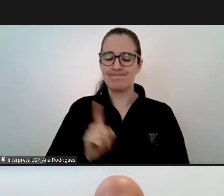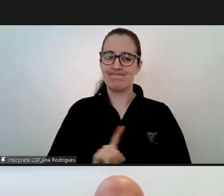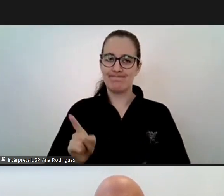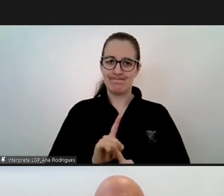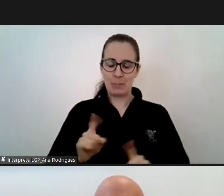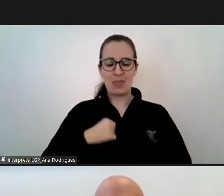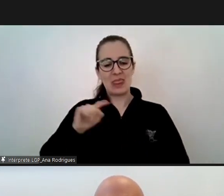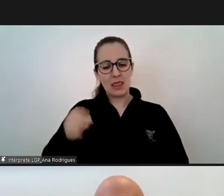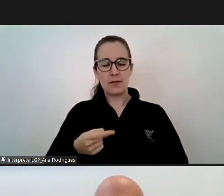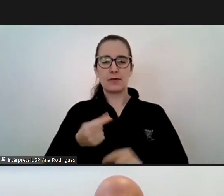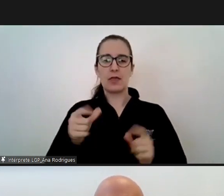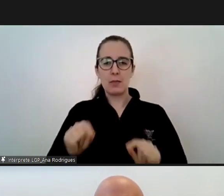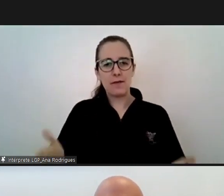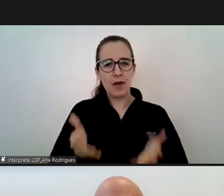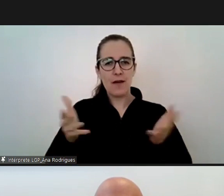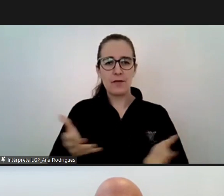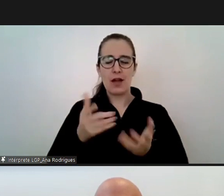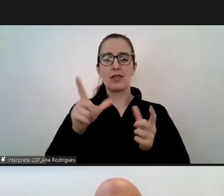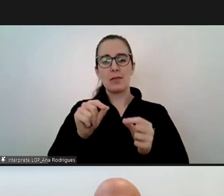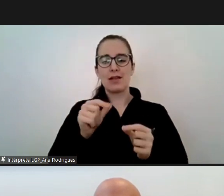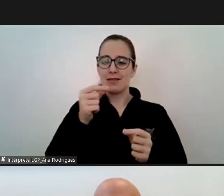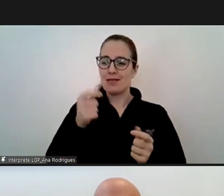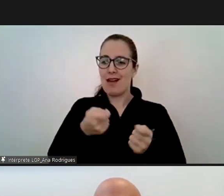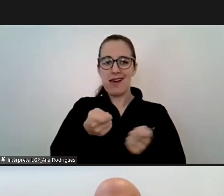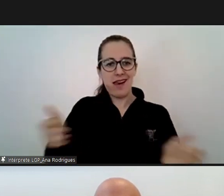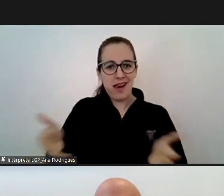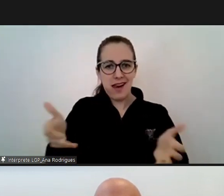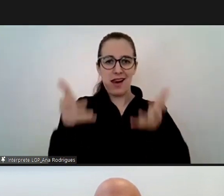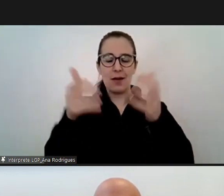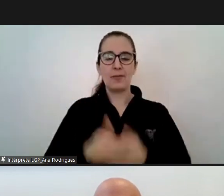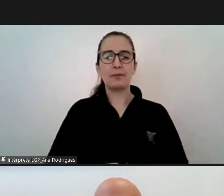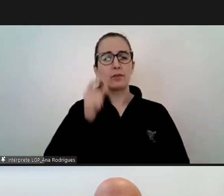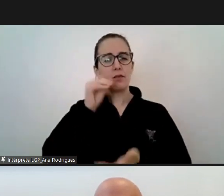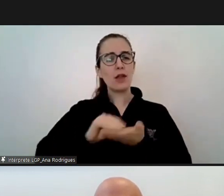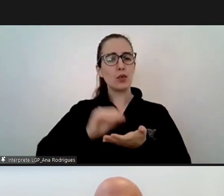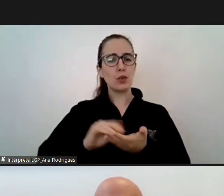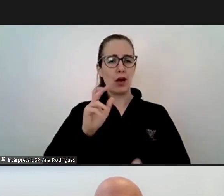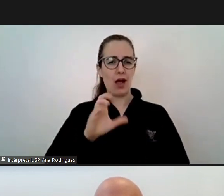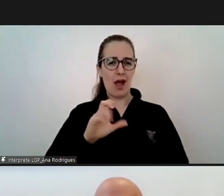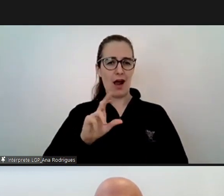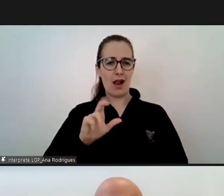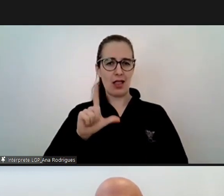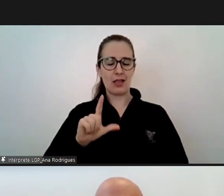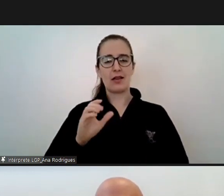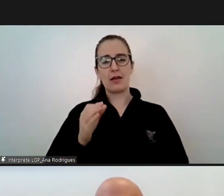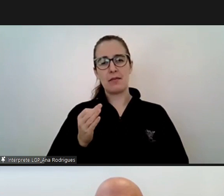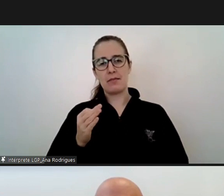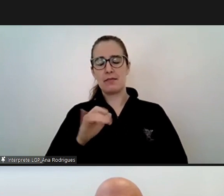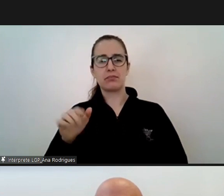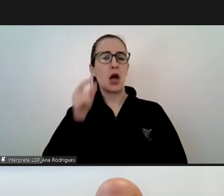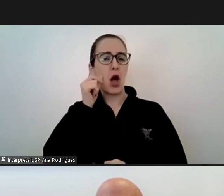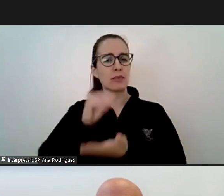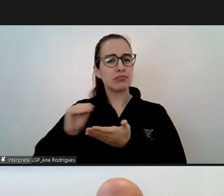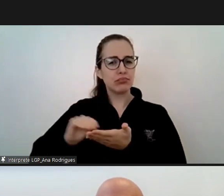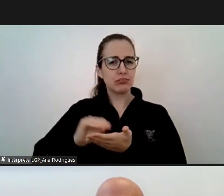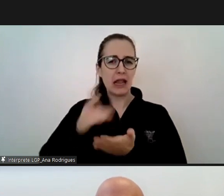promover e acolher a participação. Um autor chamado Carlos Leone escrevia há muito tempo um livro que tinha precisamente como